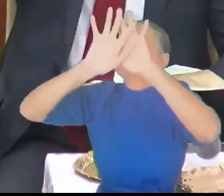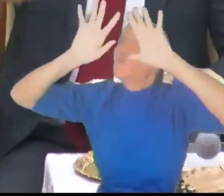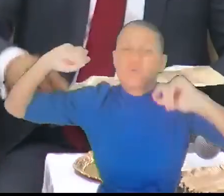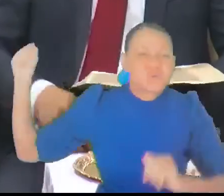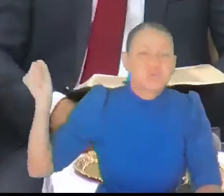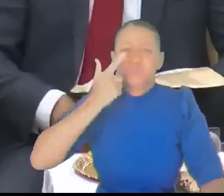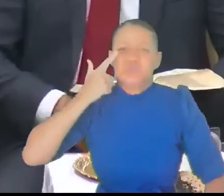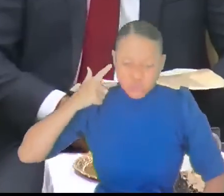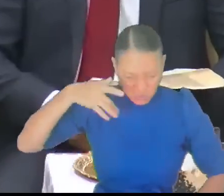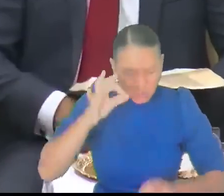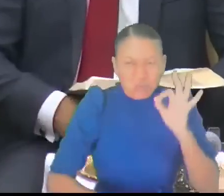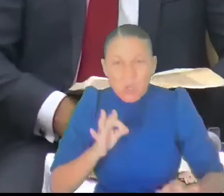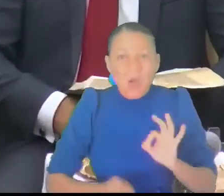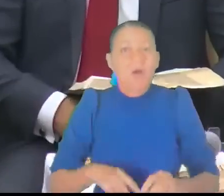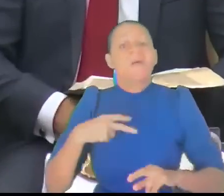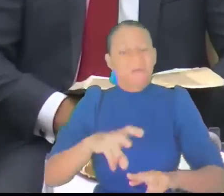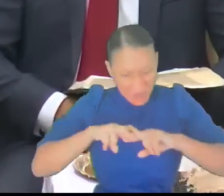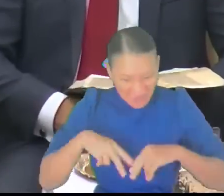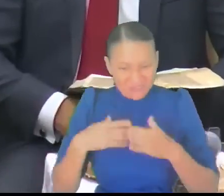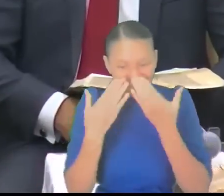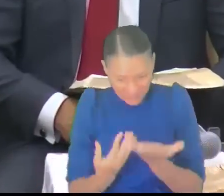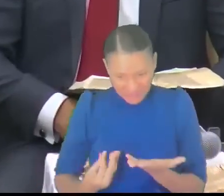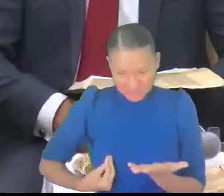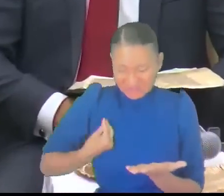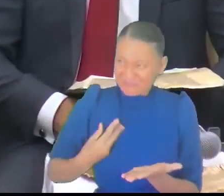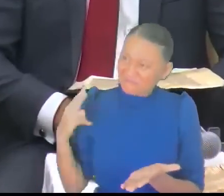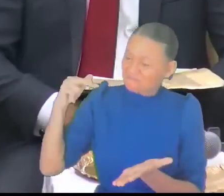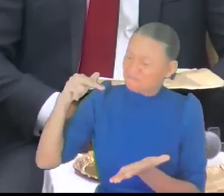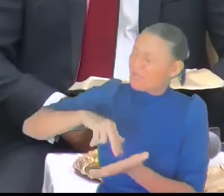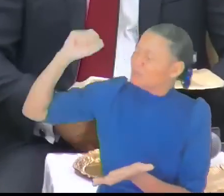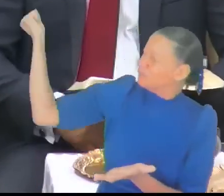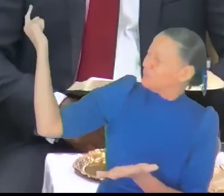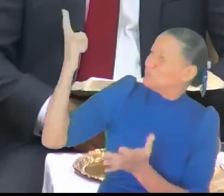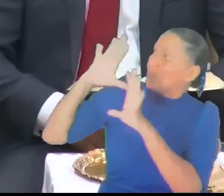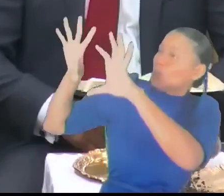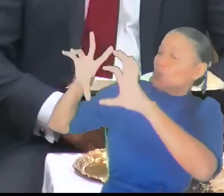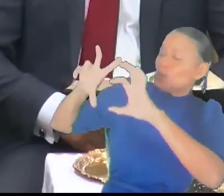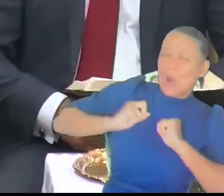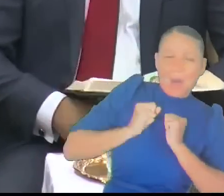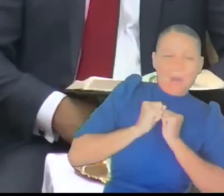justiça, você só está aqui por causa dos raios